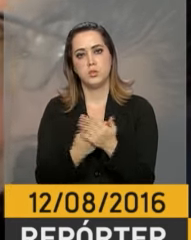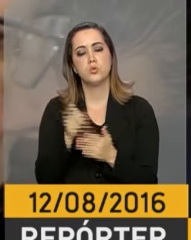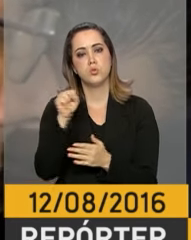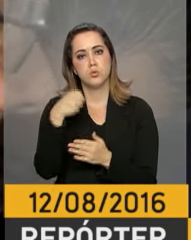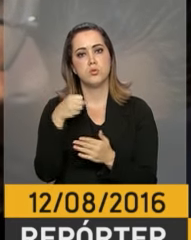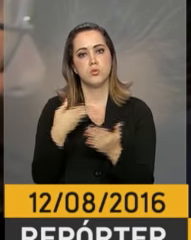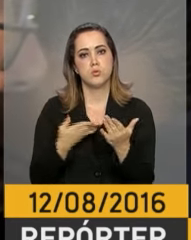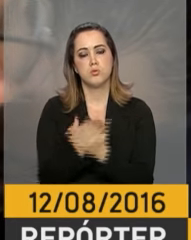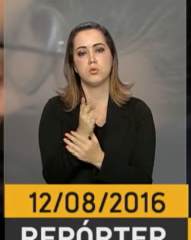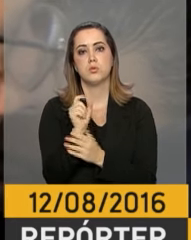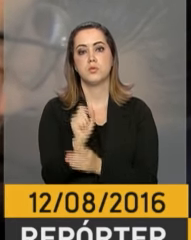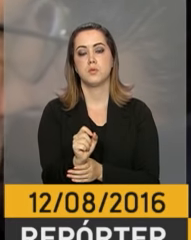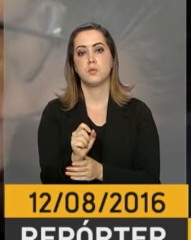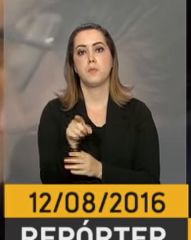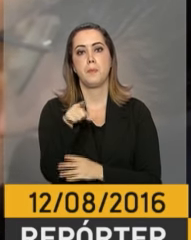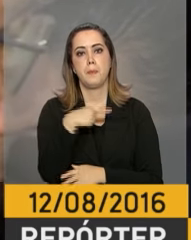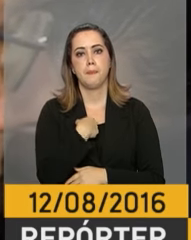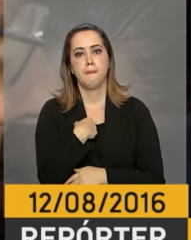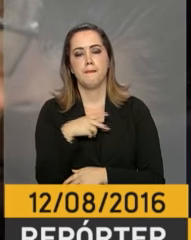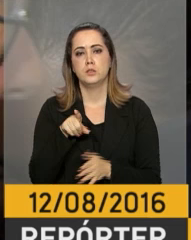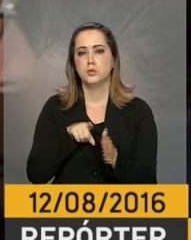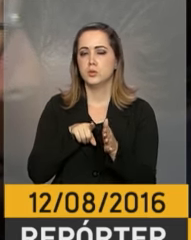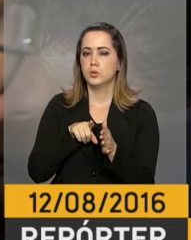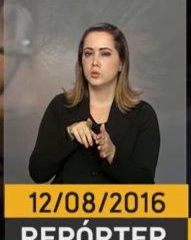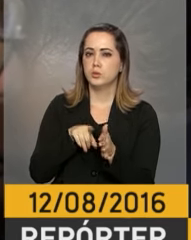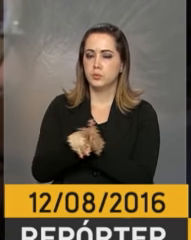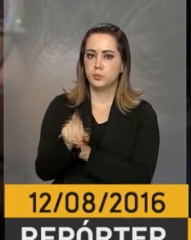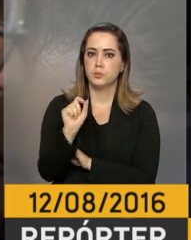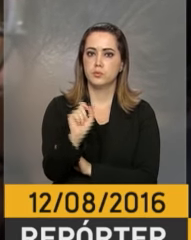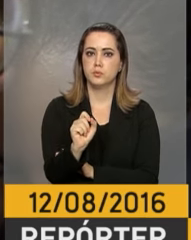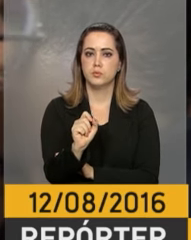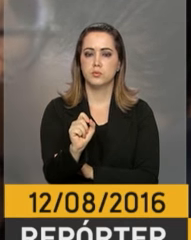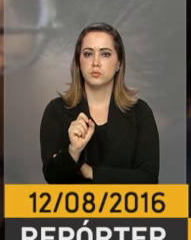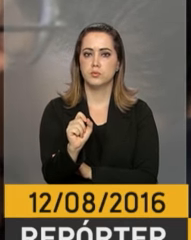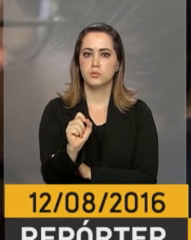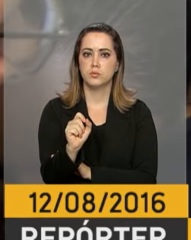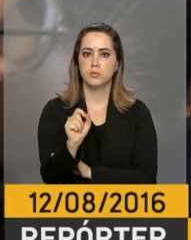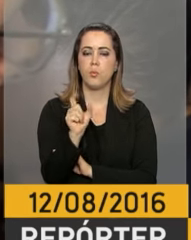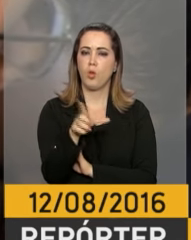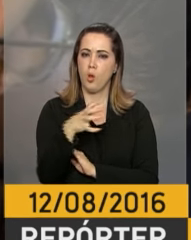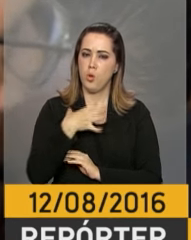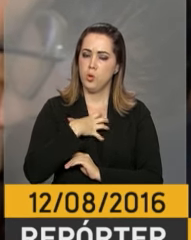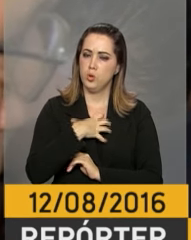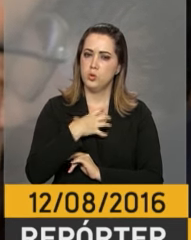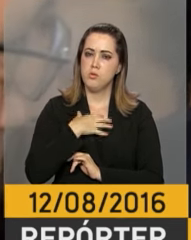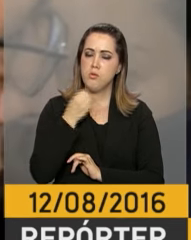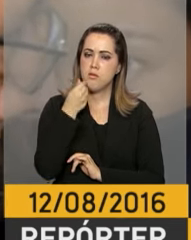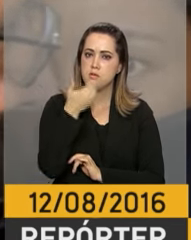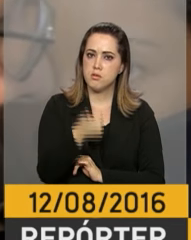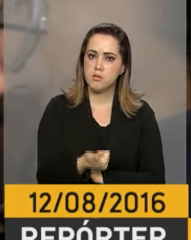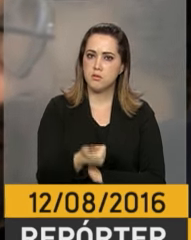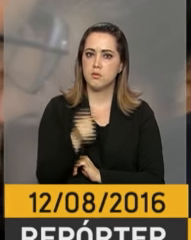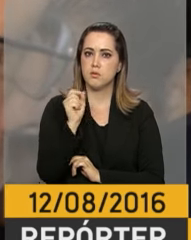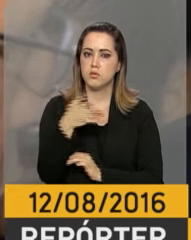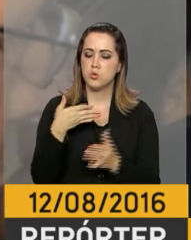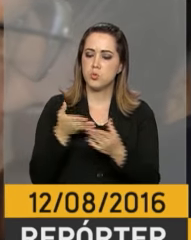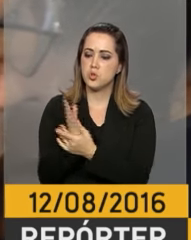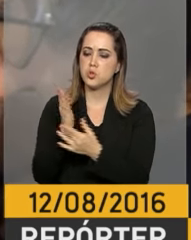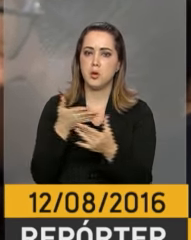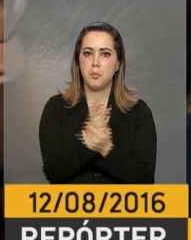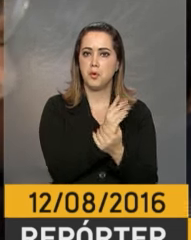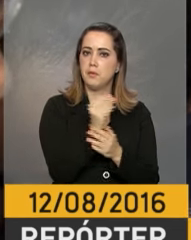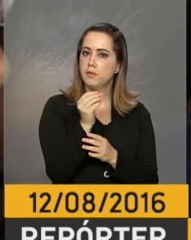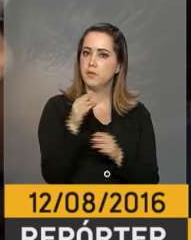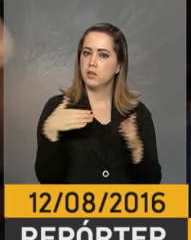do Congresso, em relação à apreciação da PEC de gastos, o senhor está confortável com que ela vai ser aprovada até